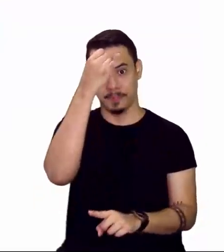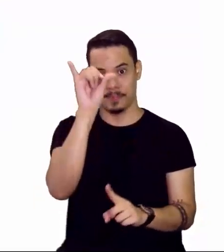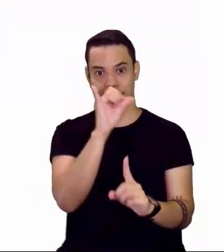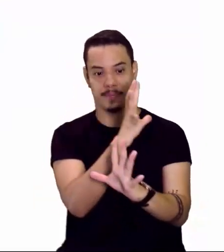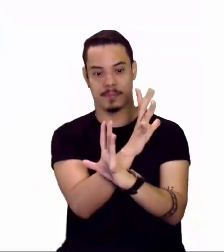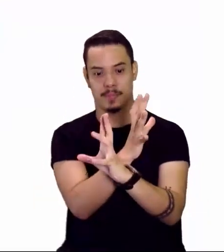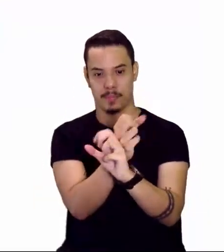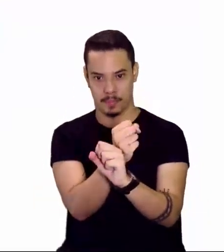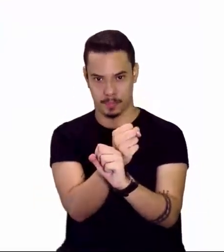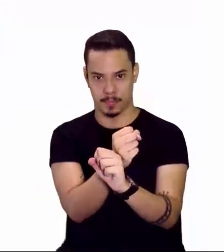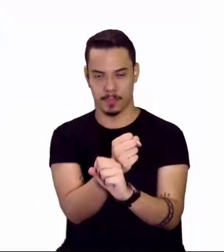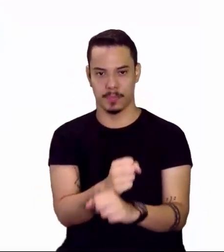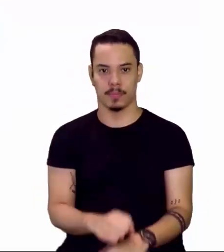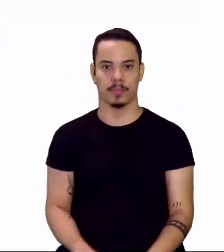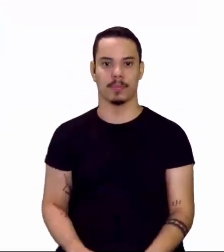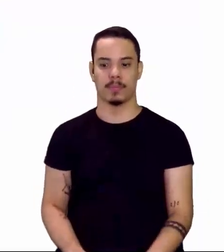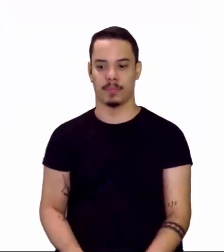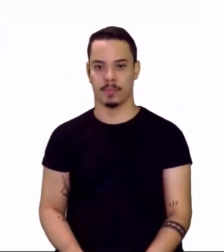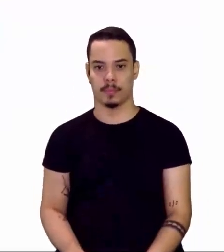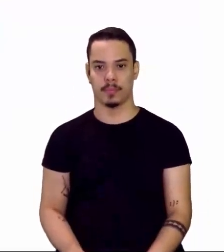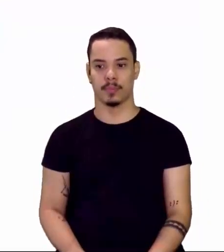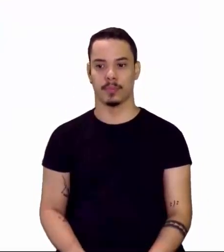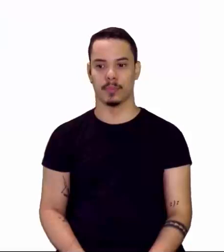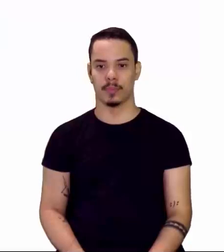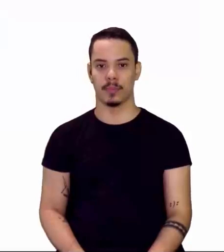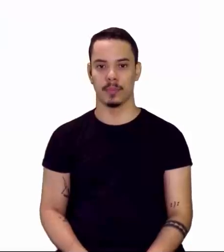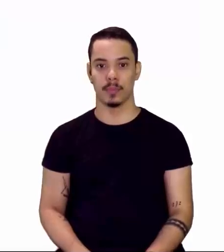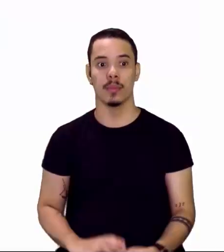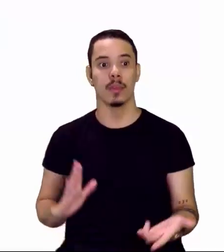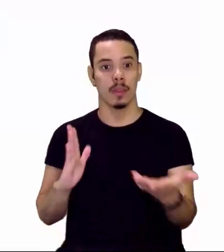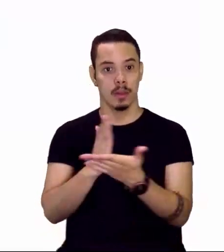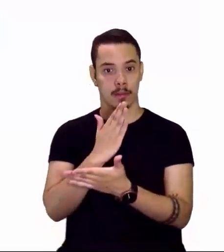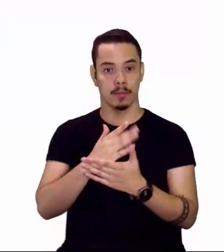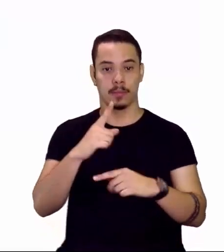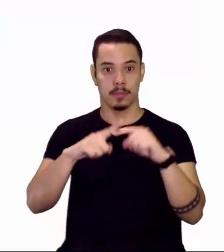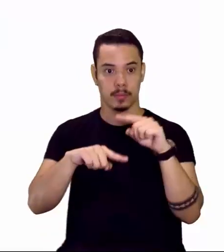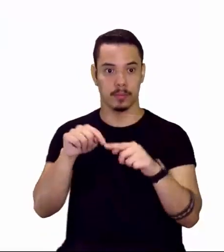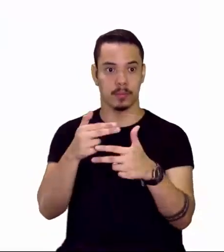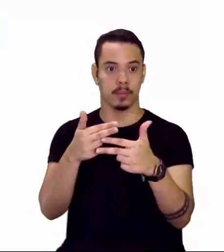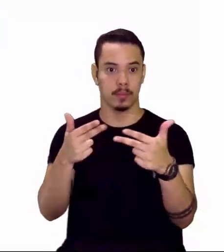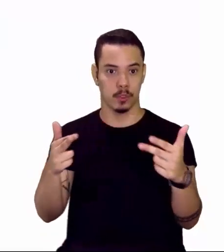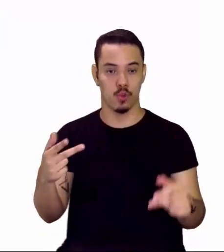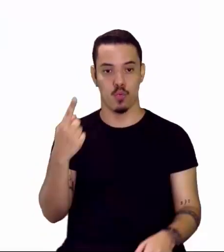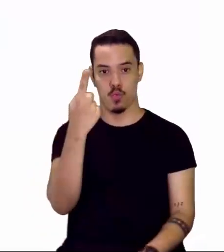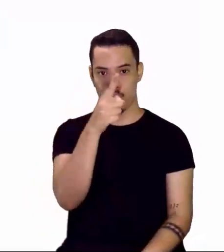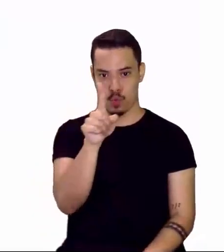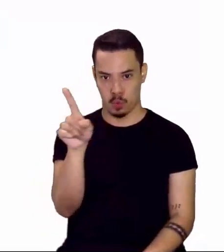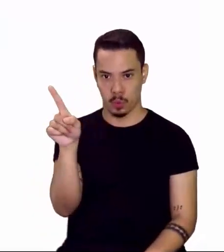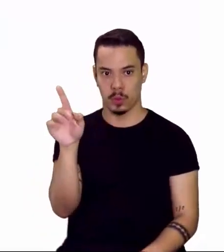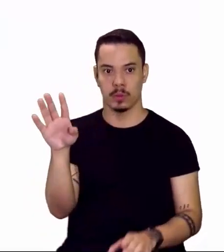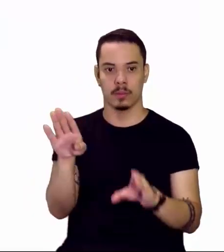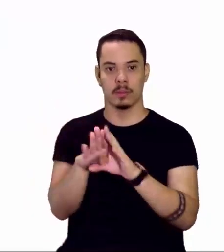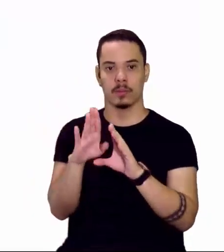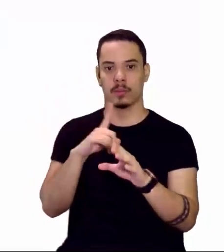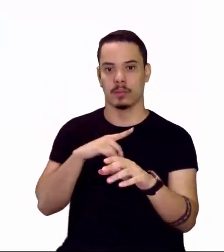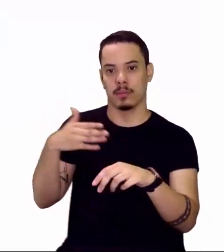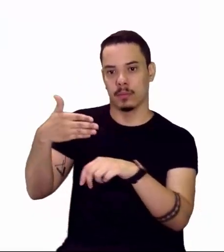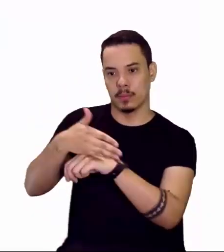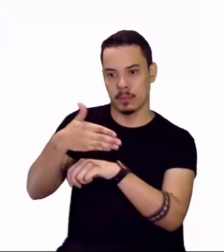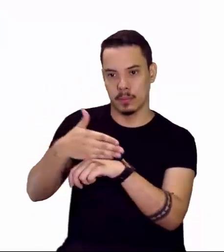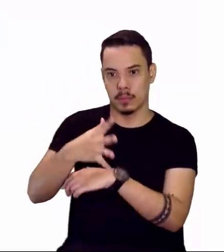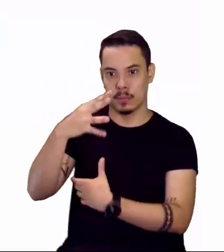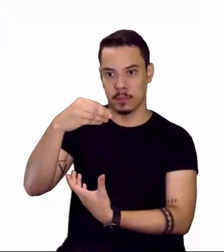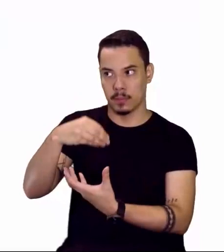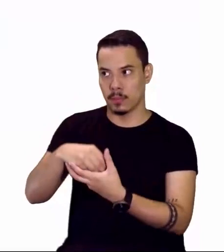repulsão. Os elétrons de valência, quer dizer, da última camada, que participam da